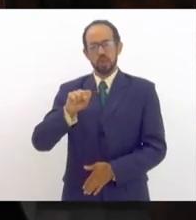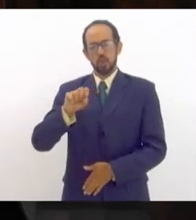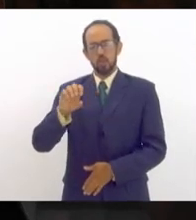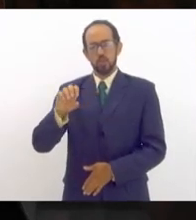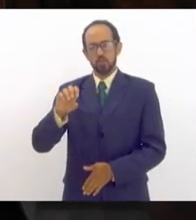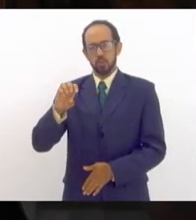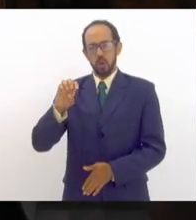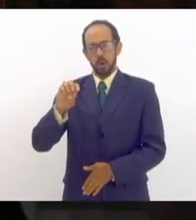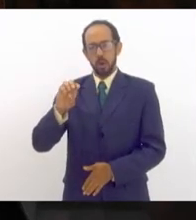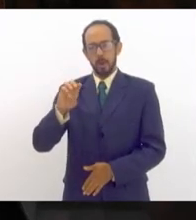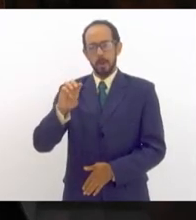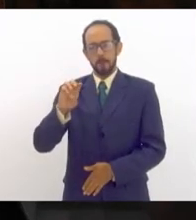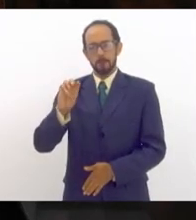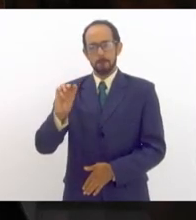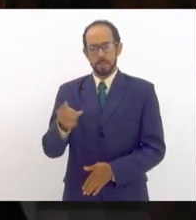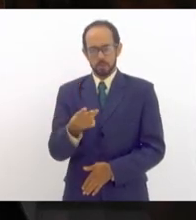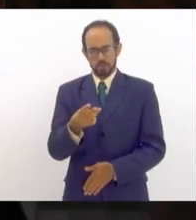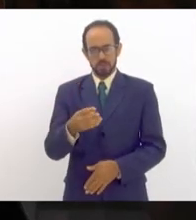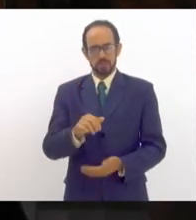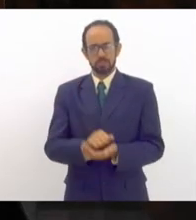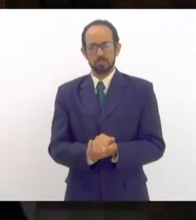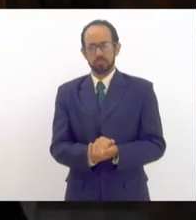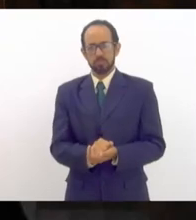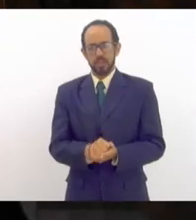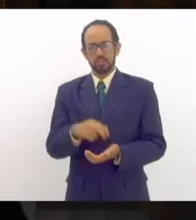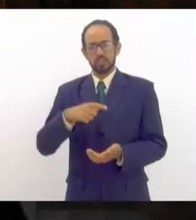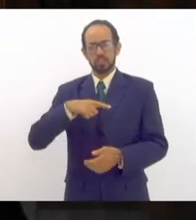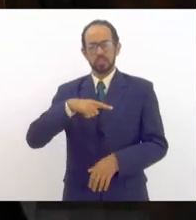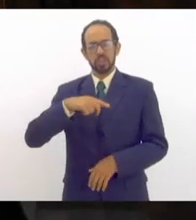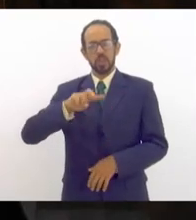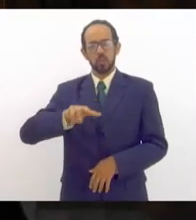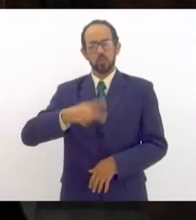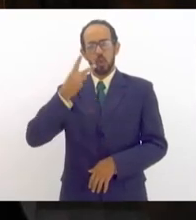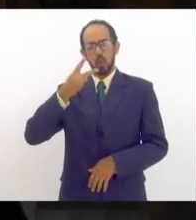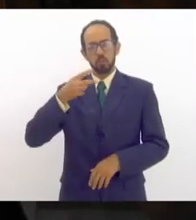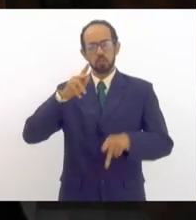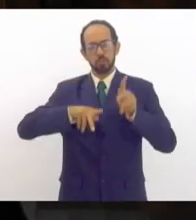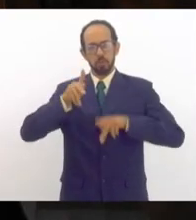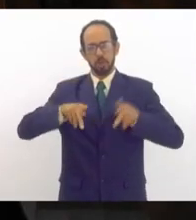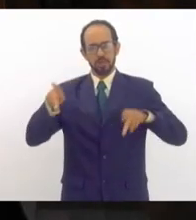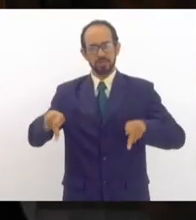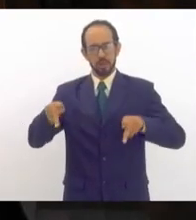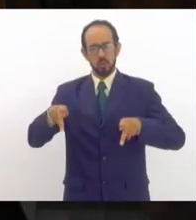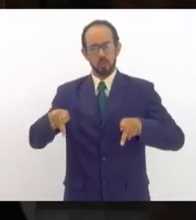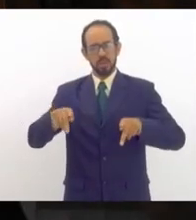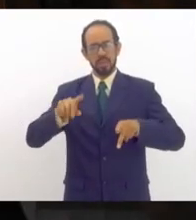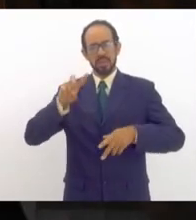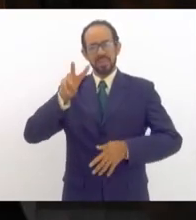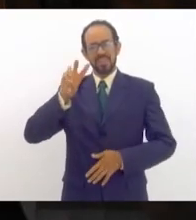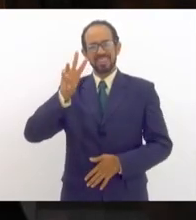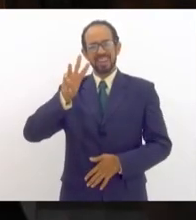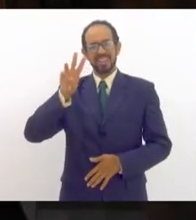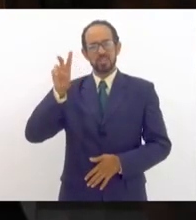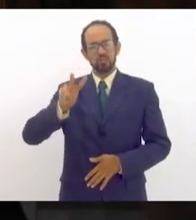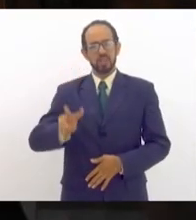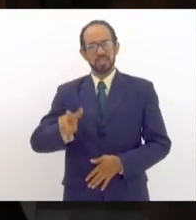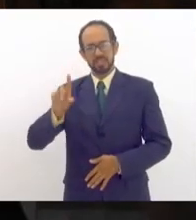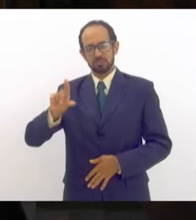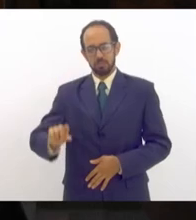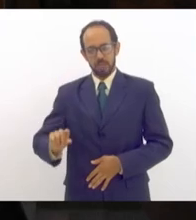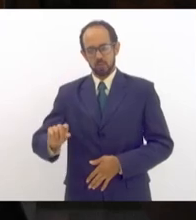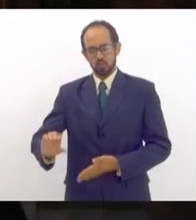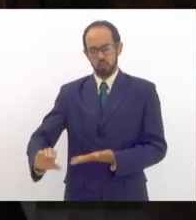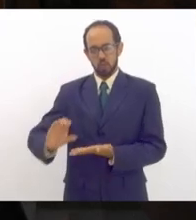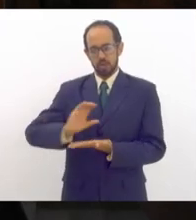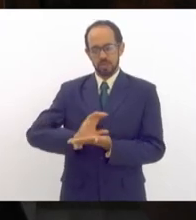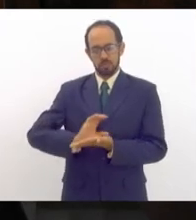nós temos o dobro de população e três vezes menos orçamento Então essa é uma inverdade que a